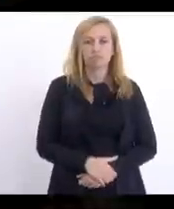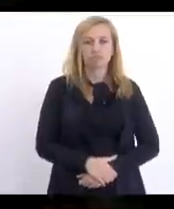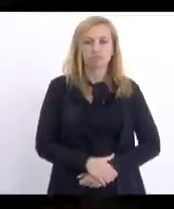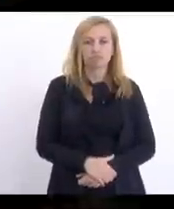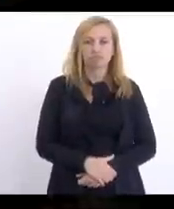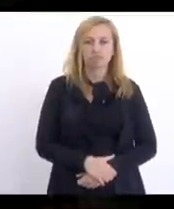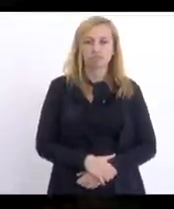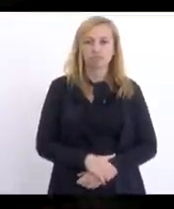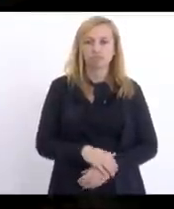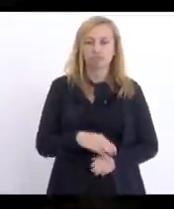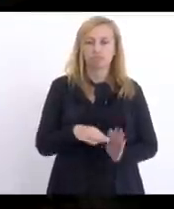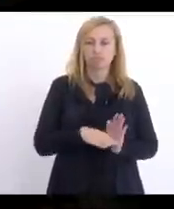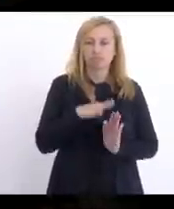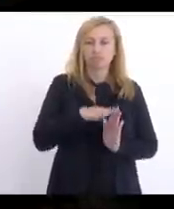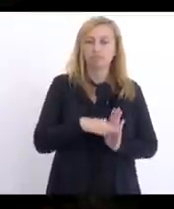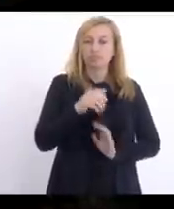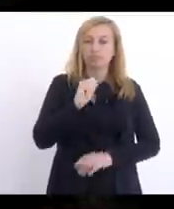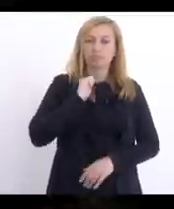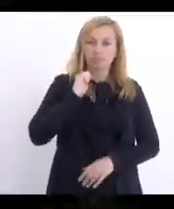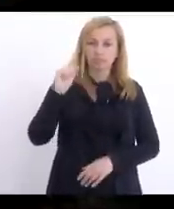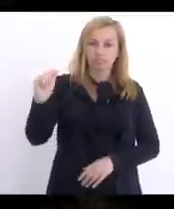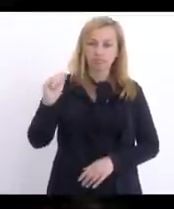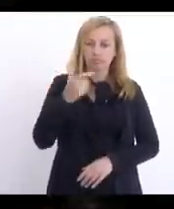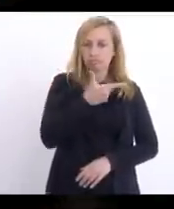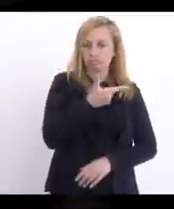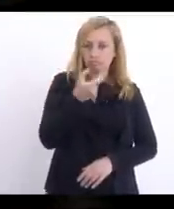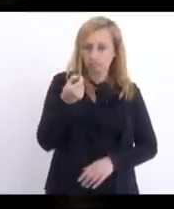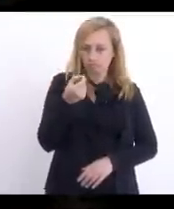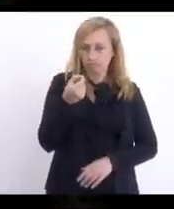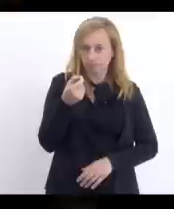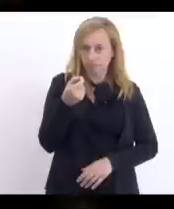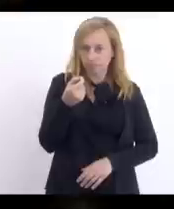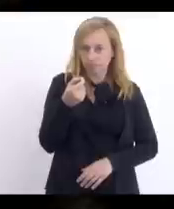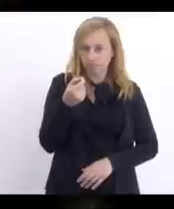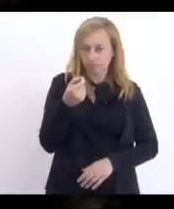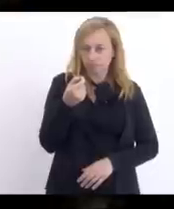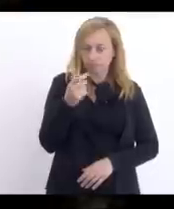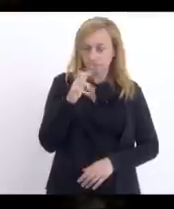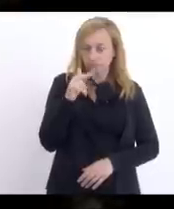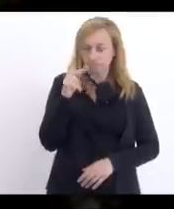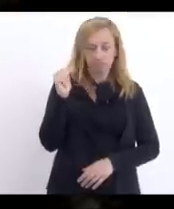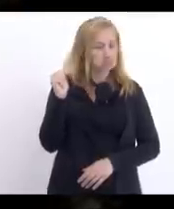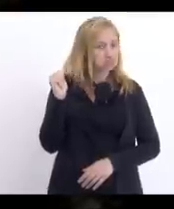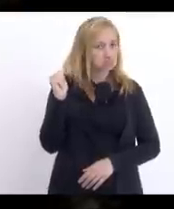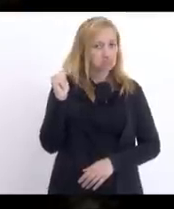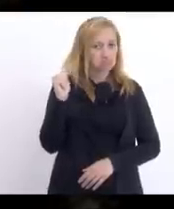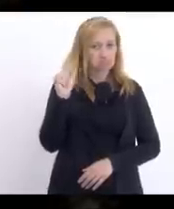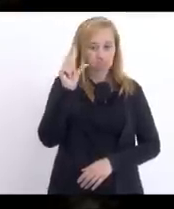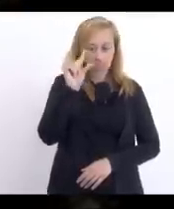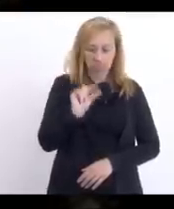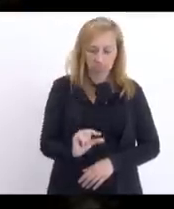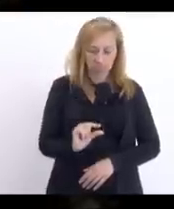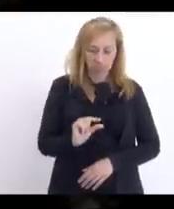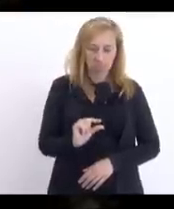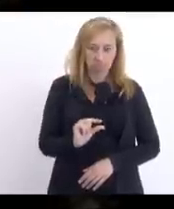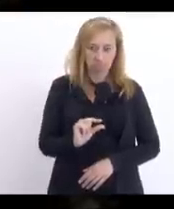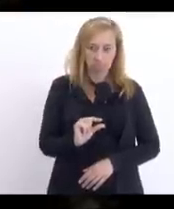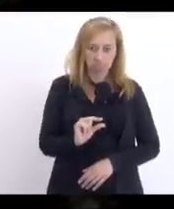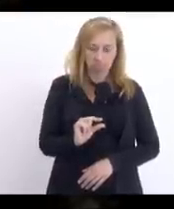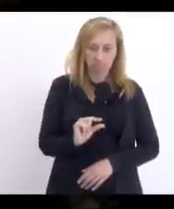estamos no nível de abril de 20. Nunca esteve tão baixo.